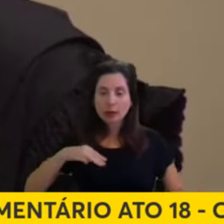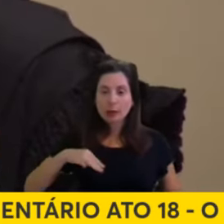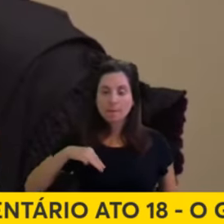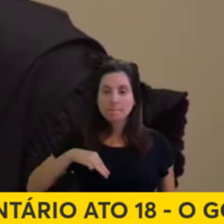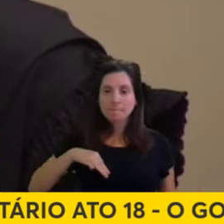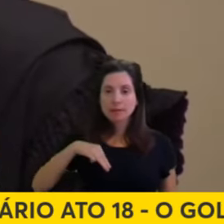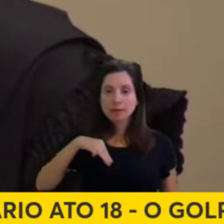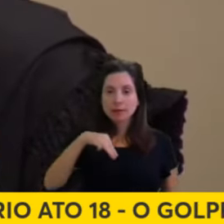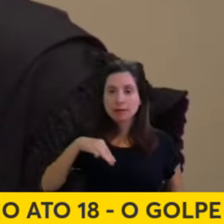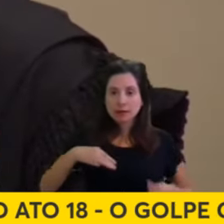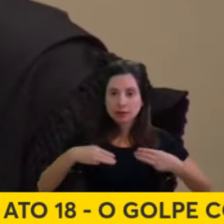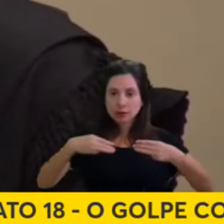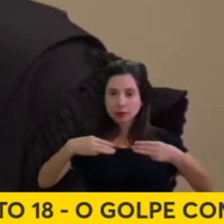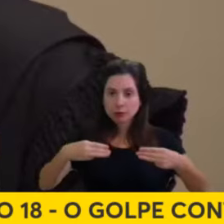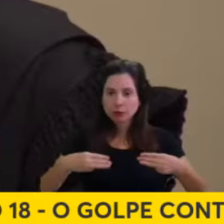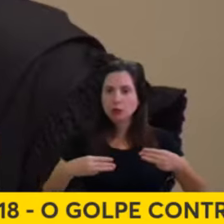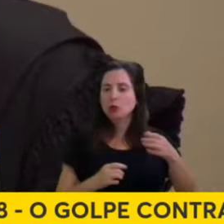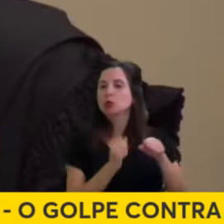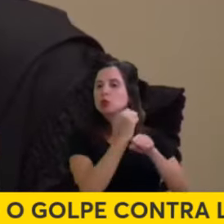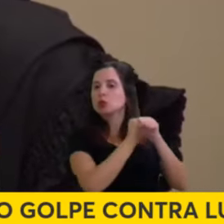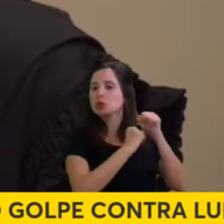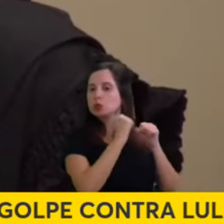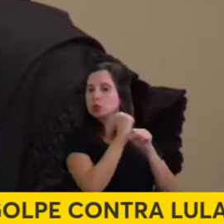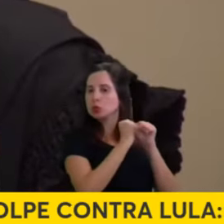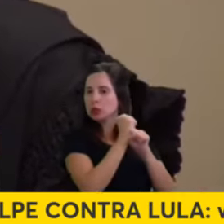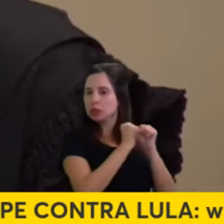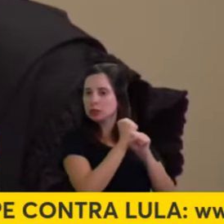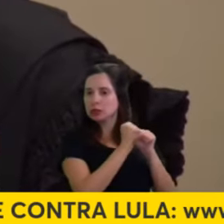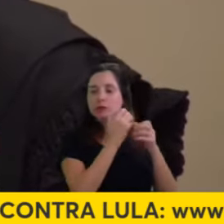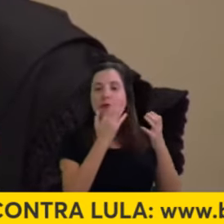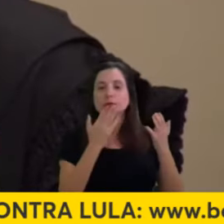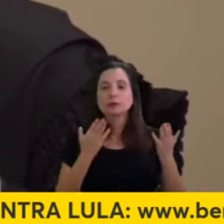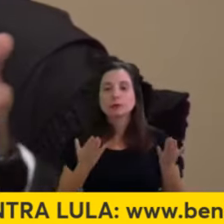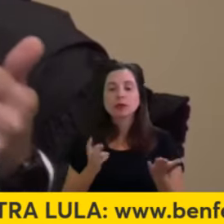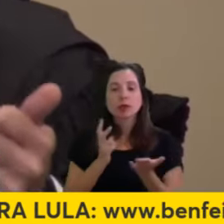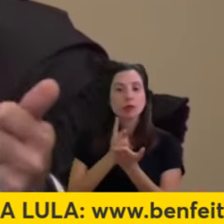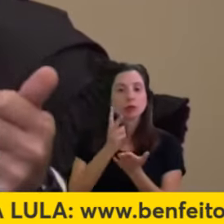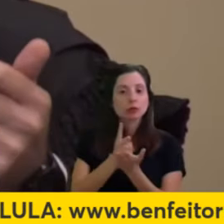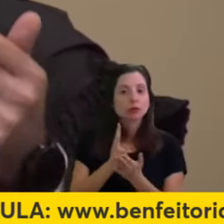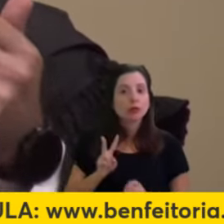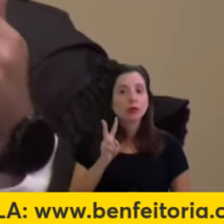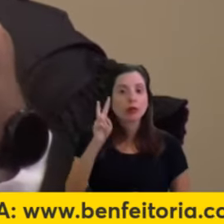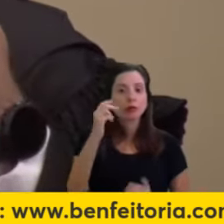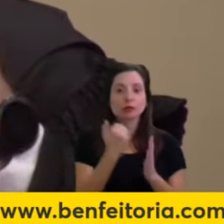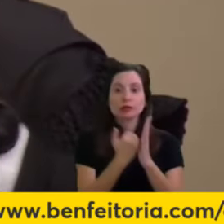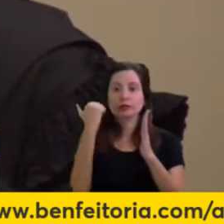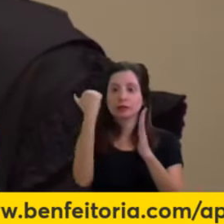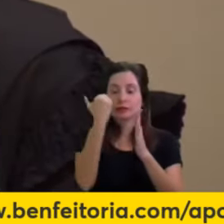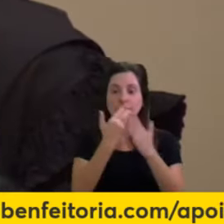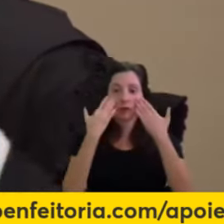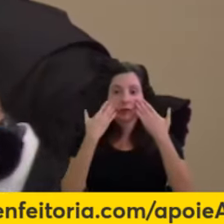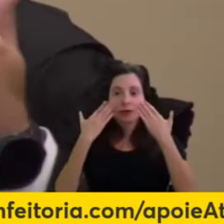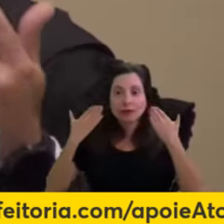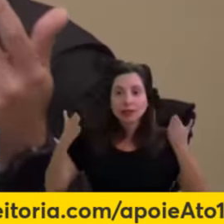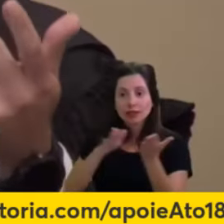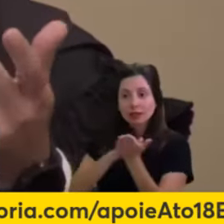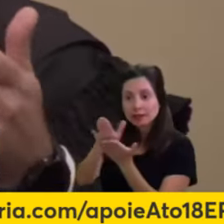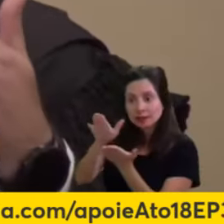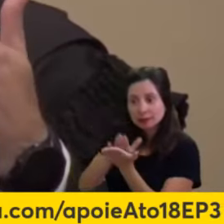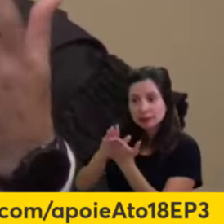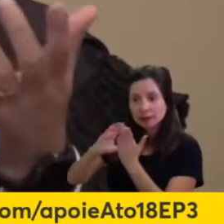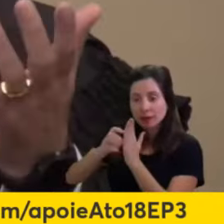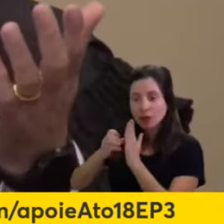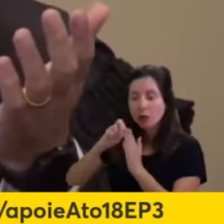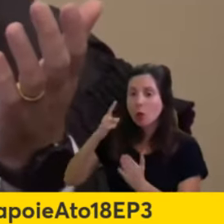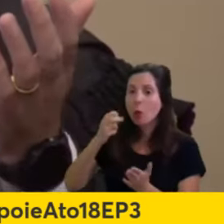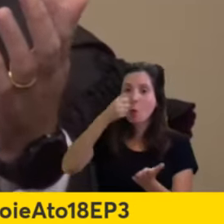daquele ano não há sequer indicação prossigo de que esse valor seja excessivo frente à despesas do partido ou mesmo pagamento